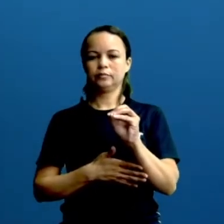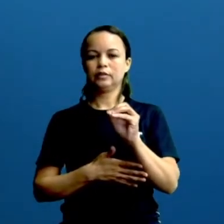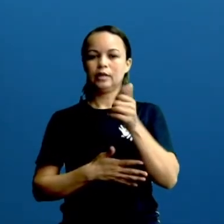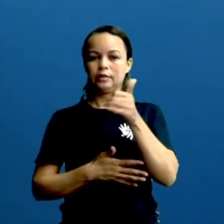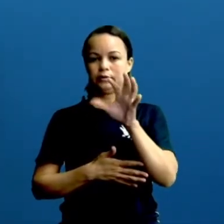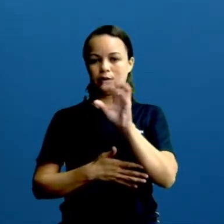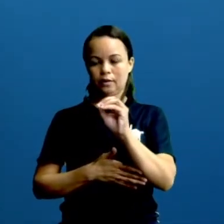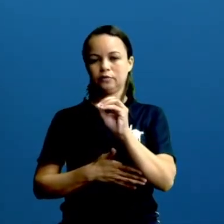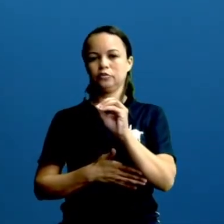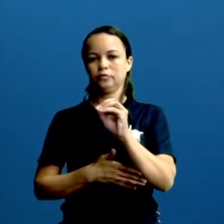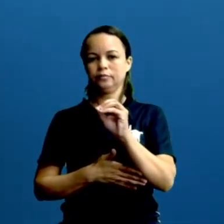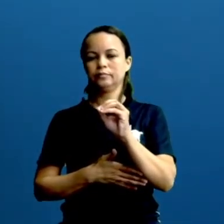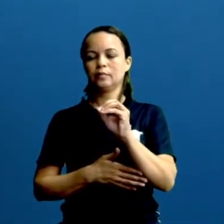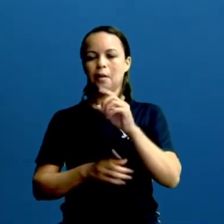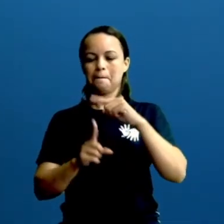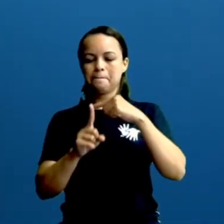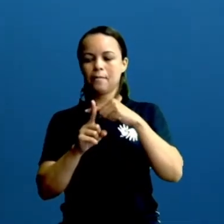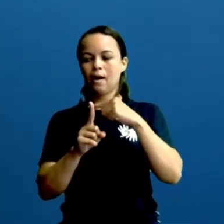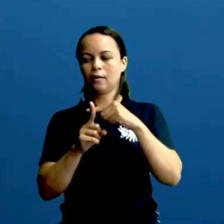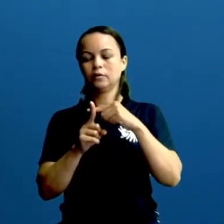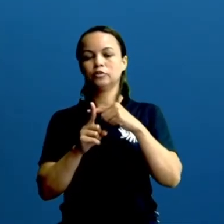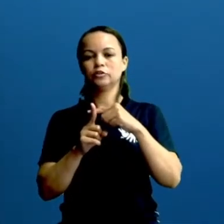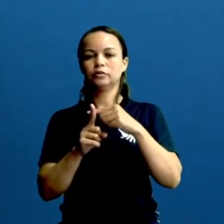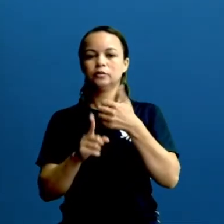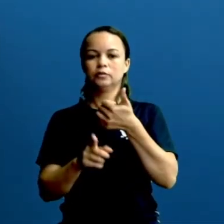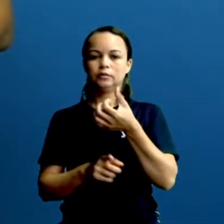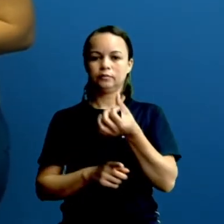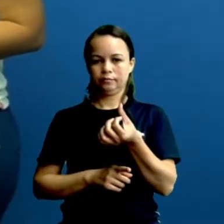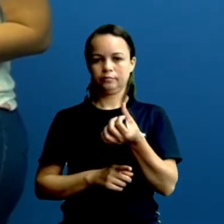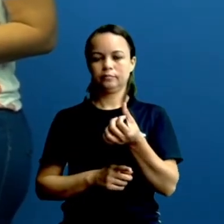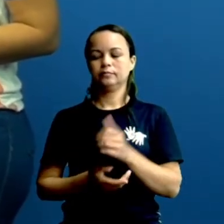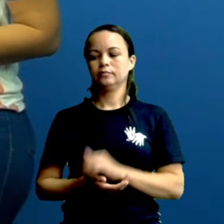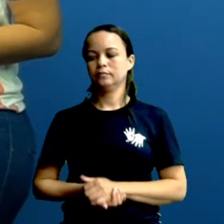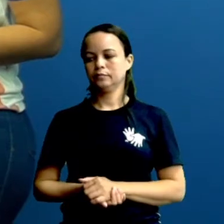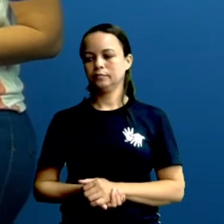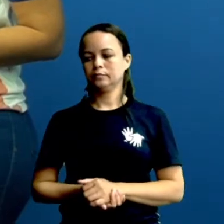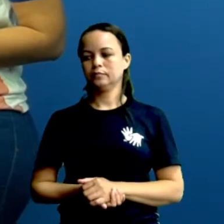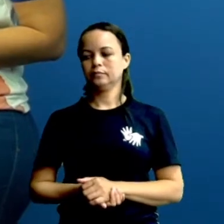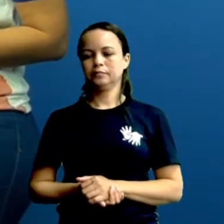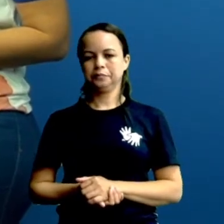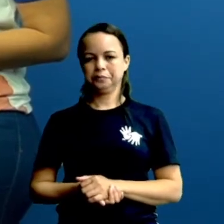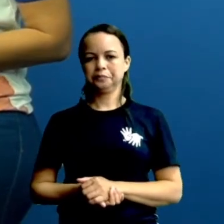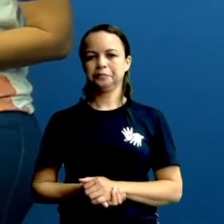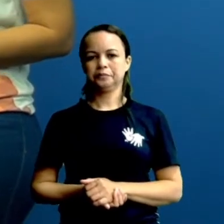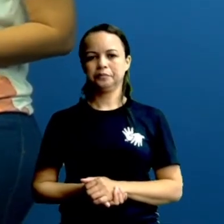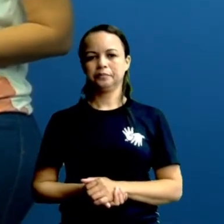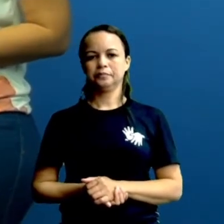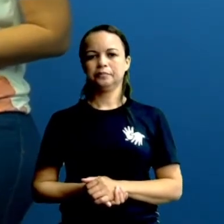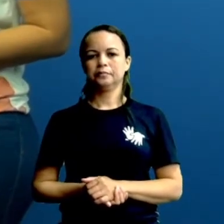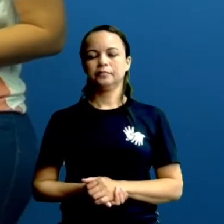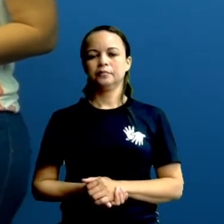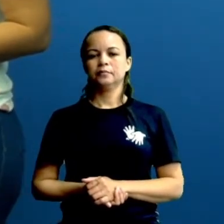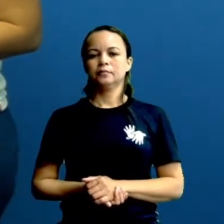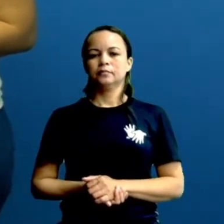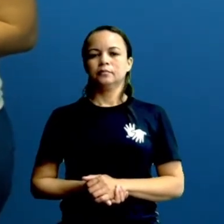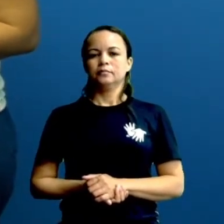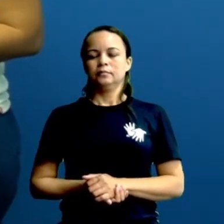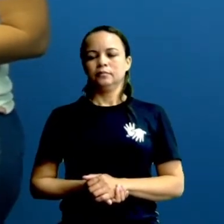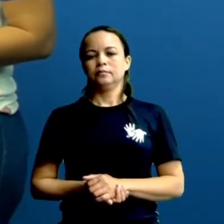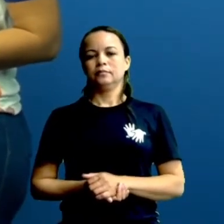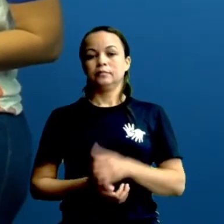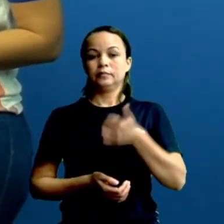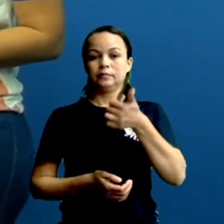bota 10 mais 16. Boto 16. 10